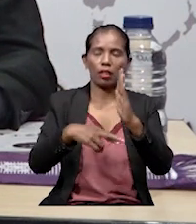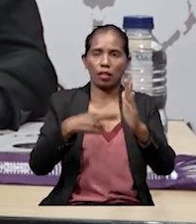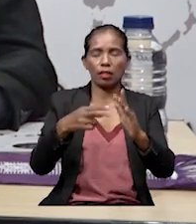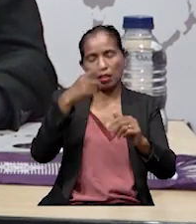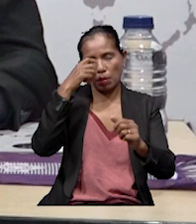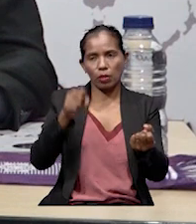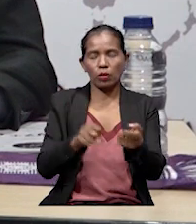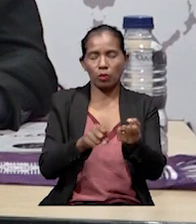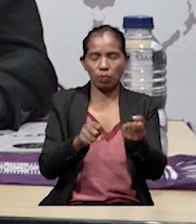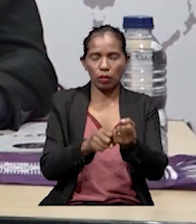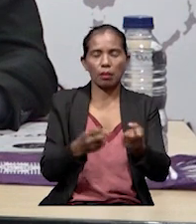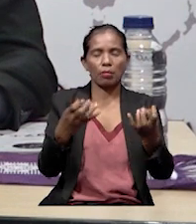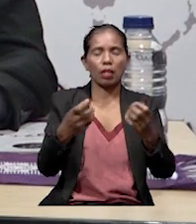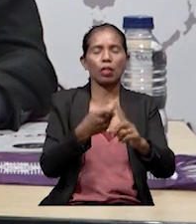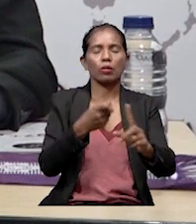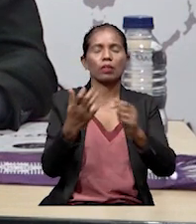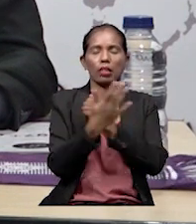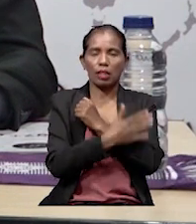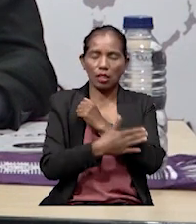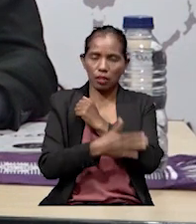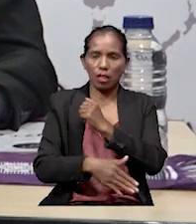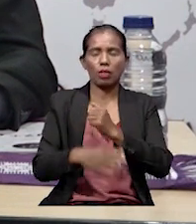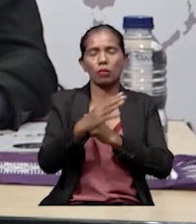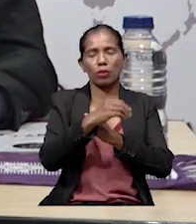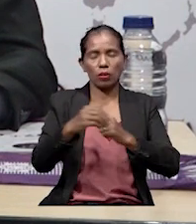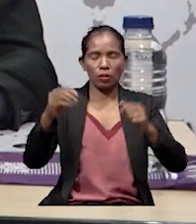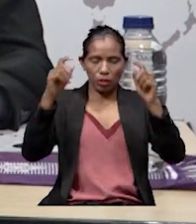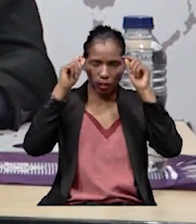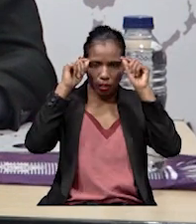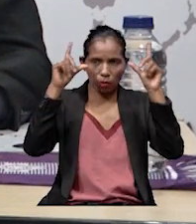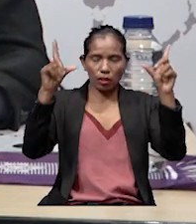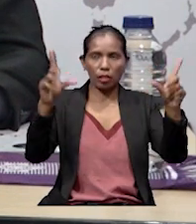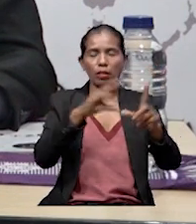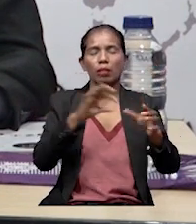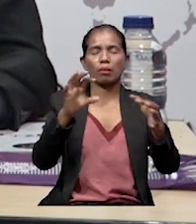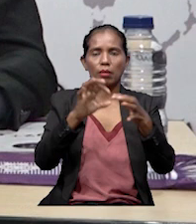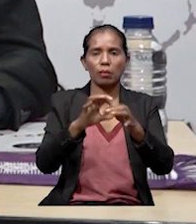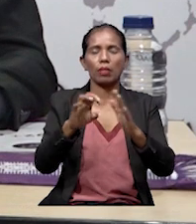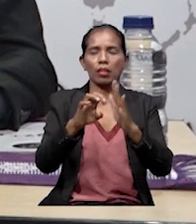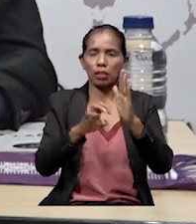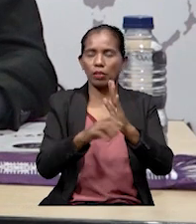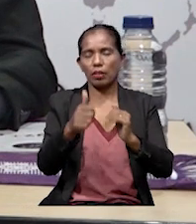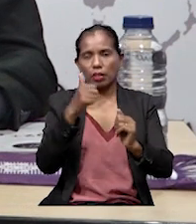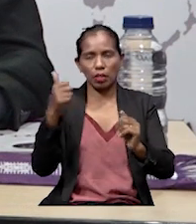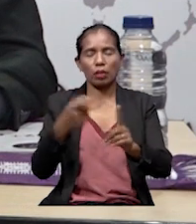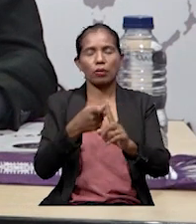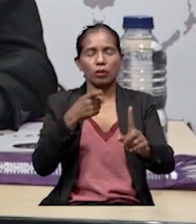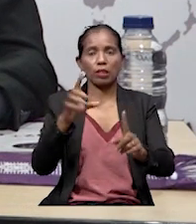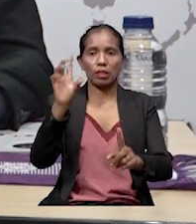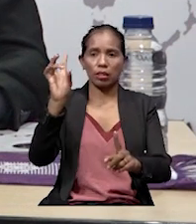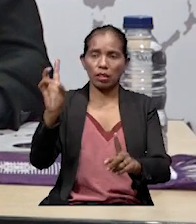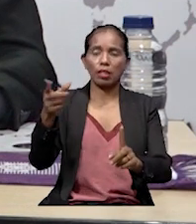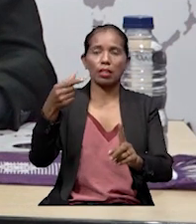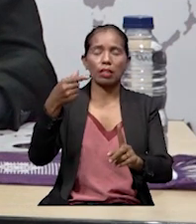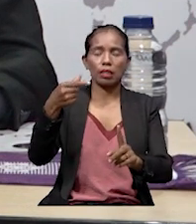husi. País, Estado Timor-Leste, o membro Estado Cercelo, Rússia G7 mais Nian, e Ita G7 mais